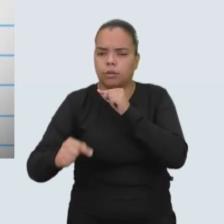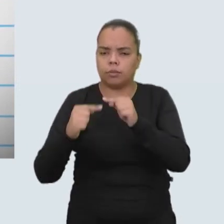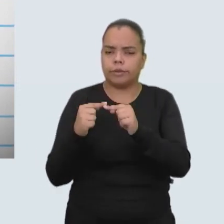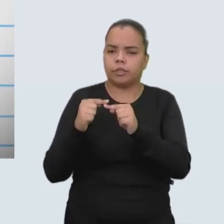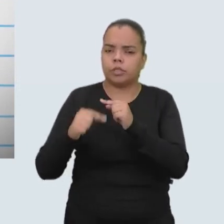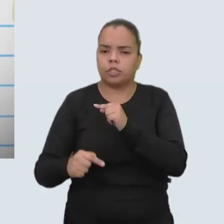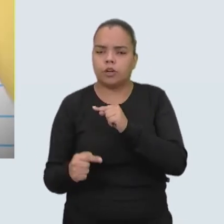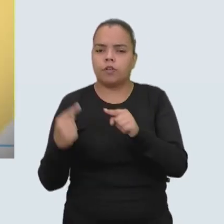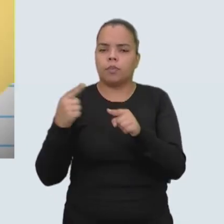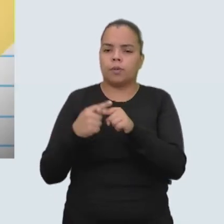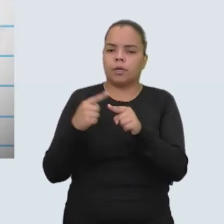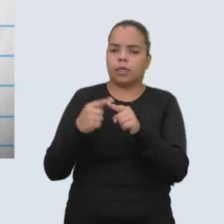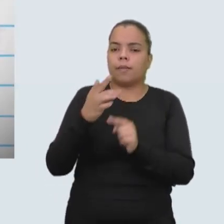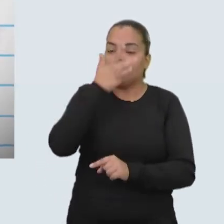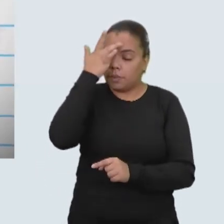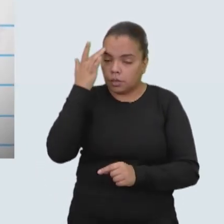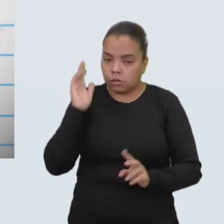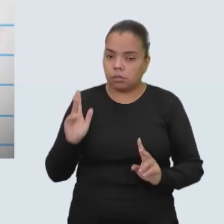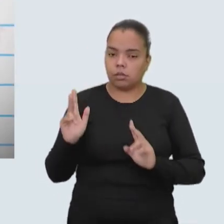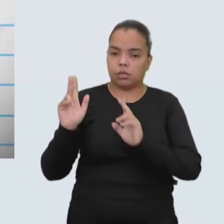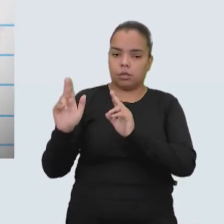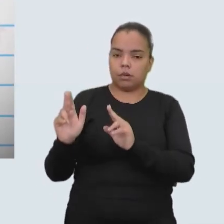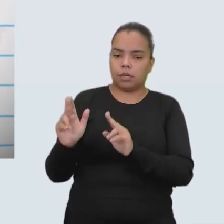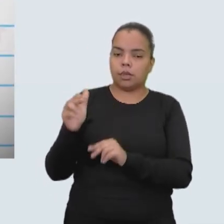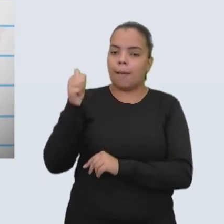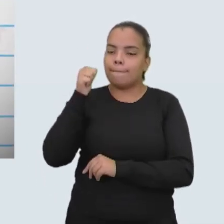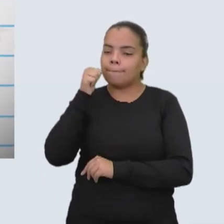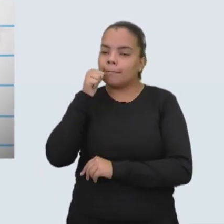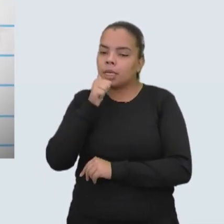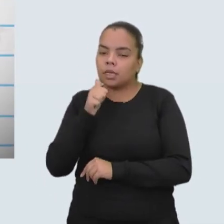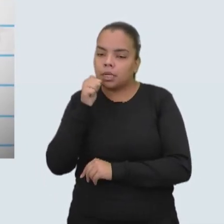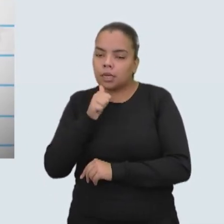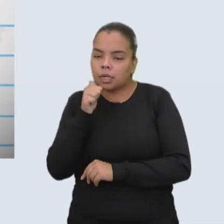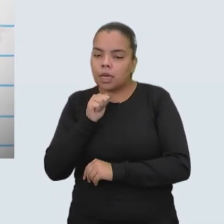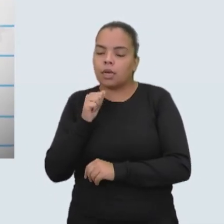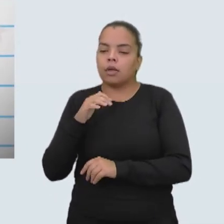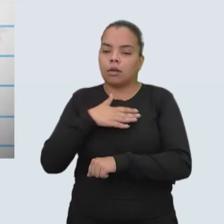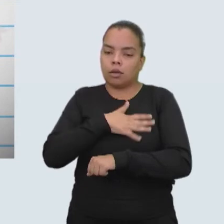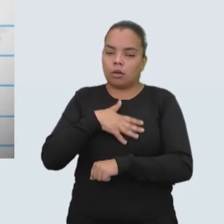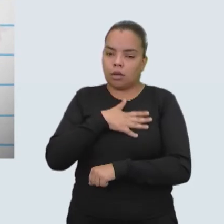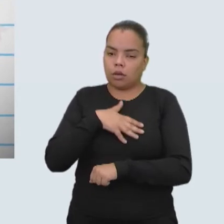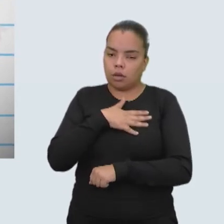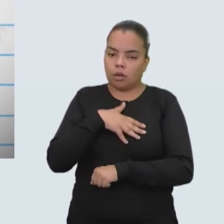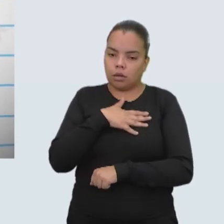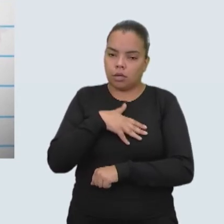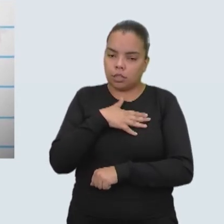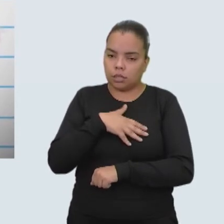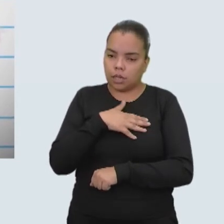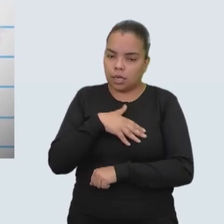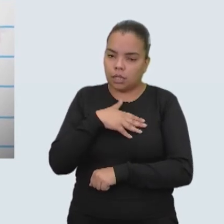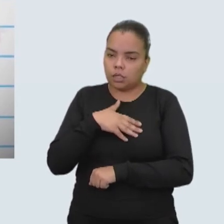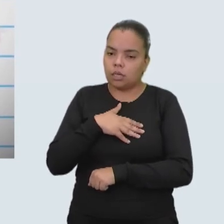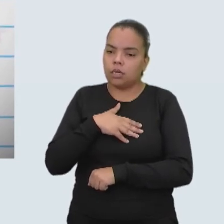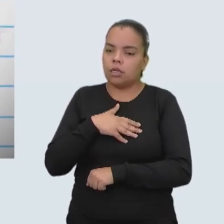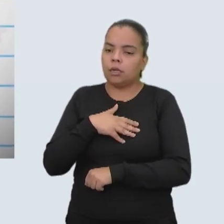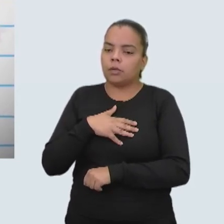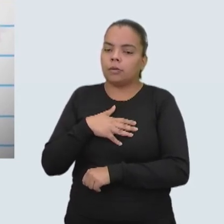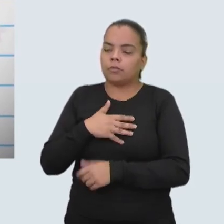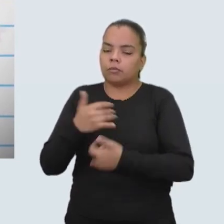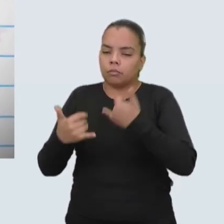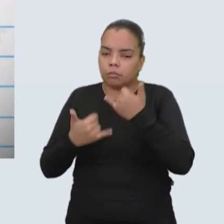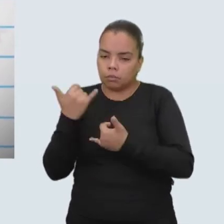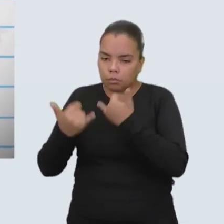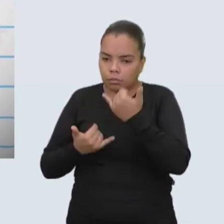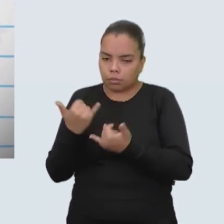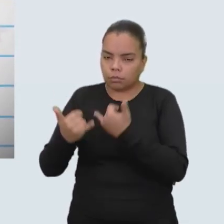que ambos são seres humanos. Menino gostar de carrinho e menina gostar de boneca nada mais são do que construções